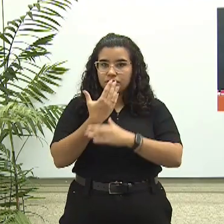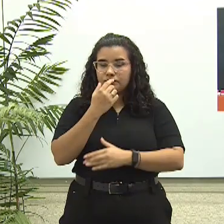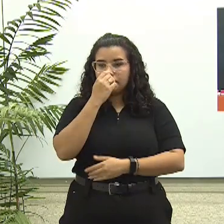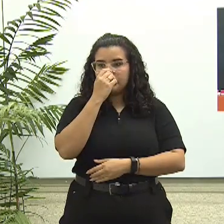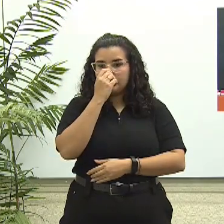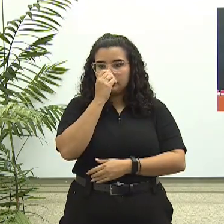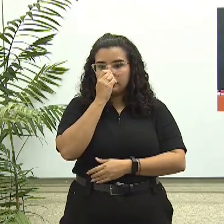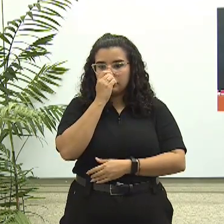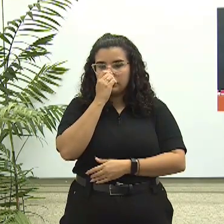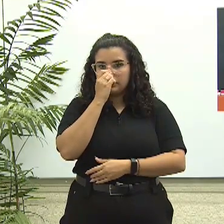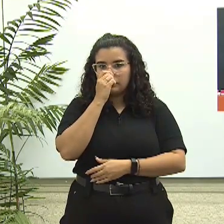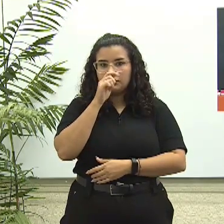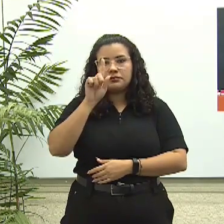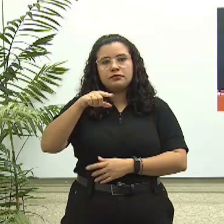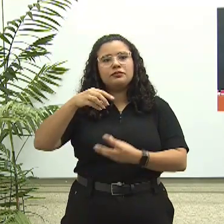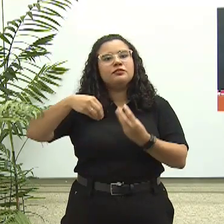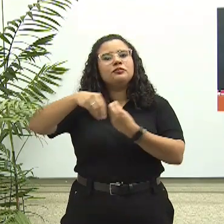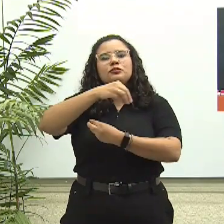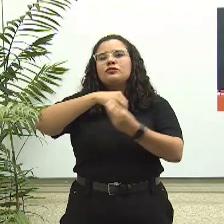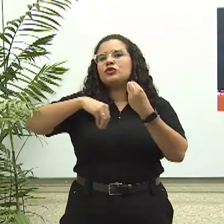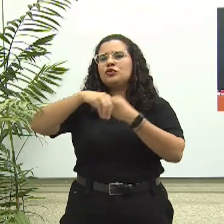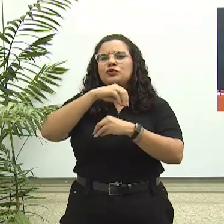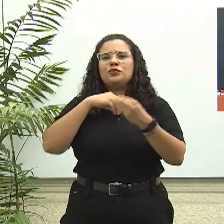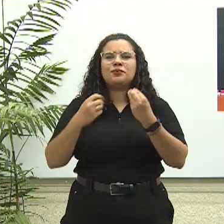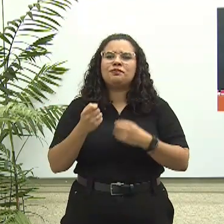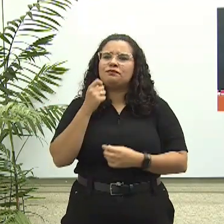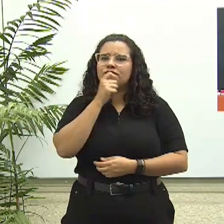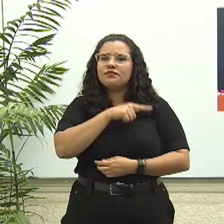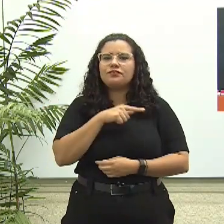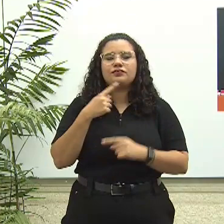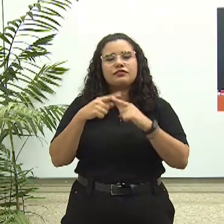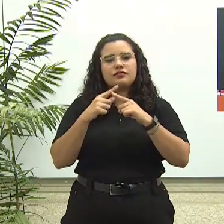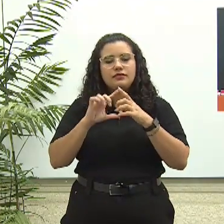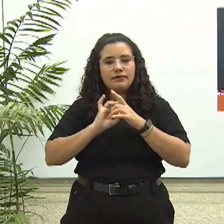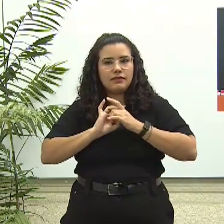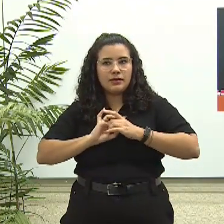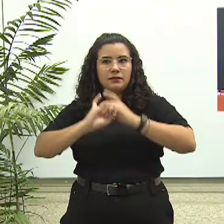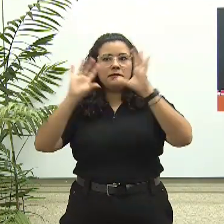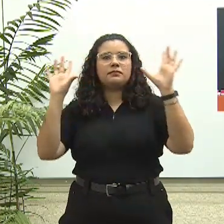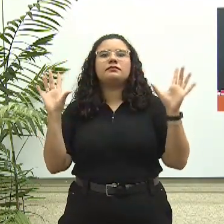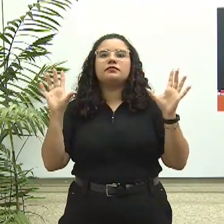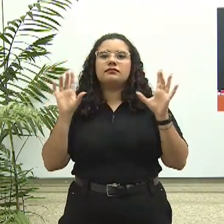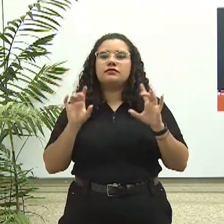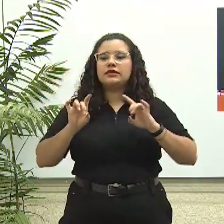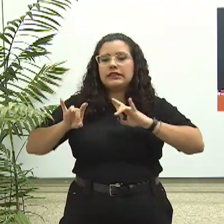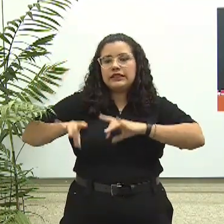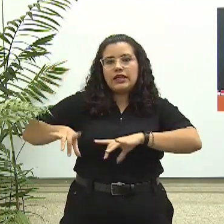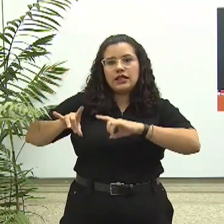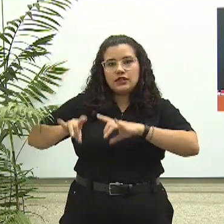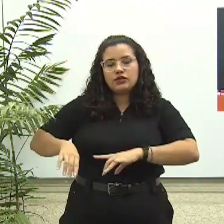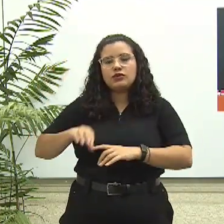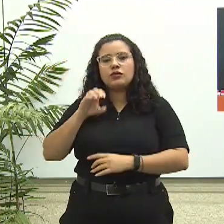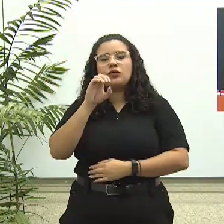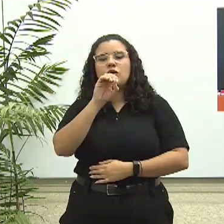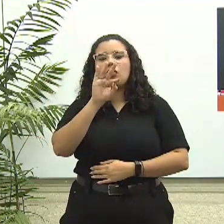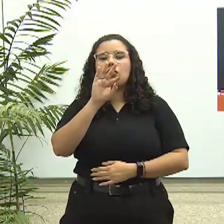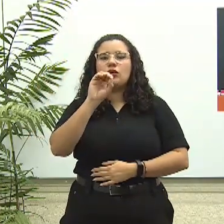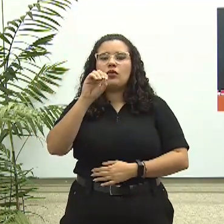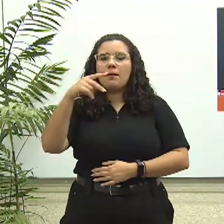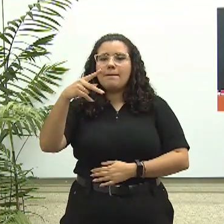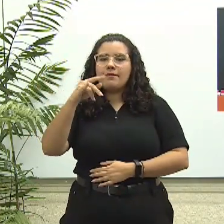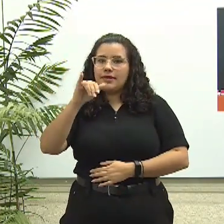uma mistura um amálgama muito bizarro entre liberalismo tecnoutopia tecnoutopia